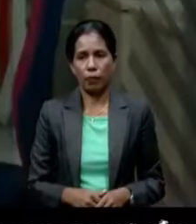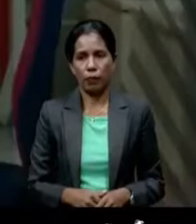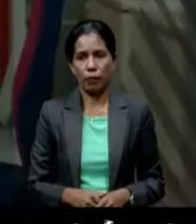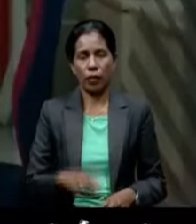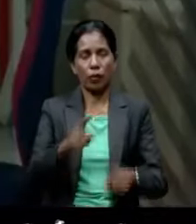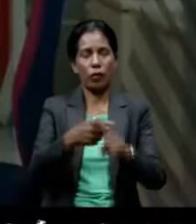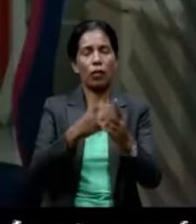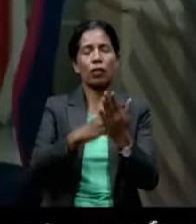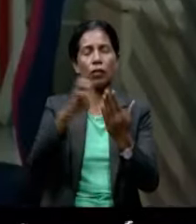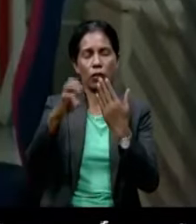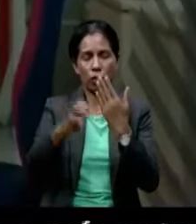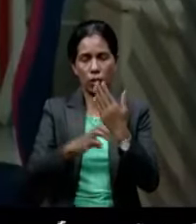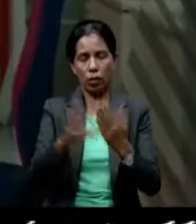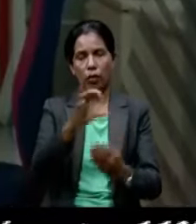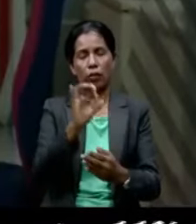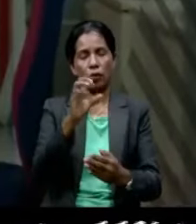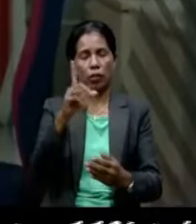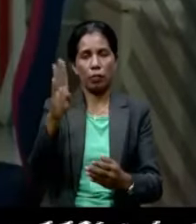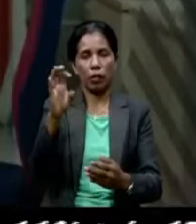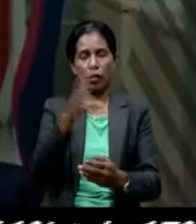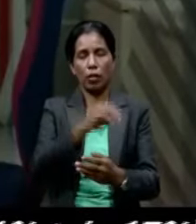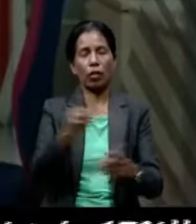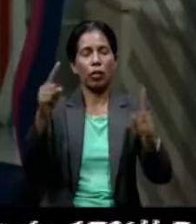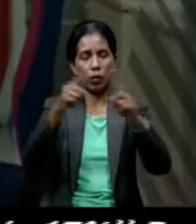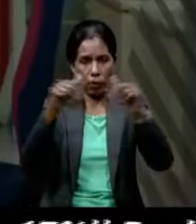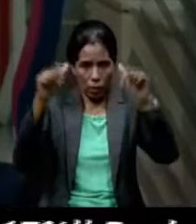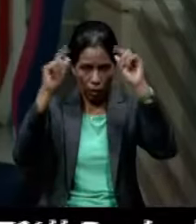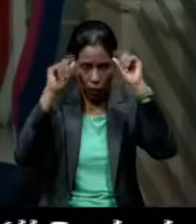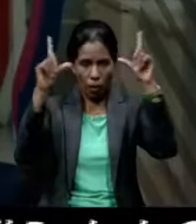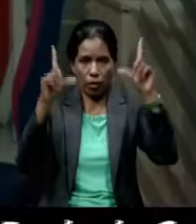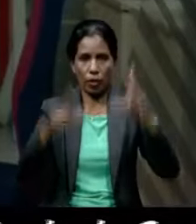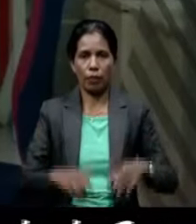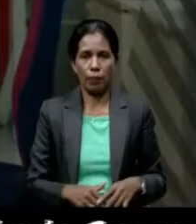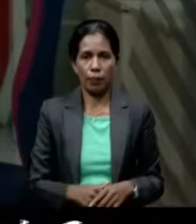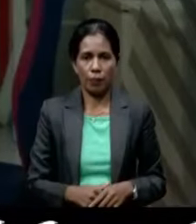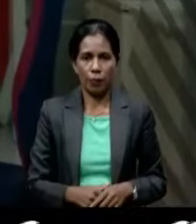Foram desunidos cabo submarino fibra ótica setor Ilha Timor-Leste.